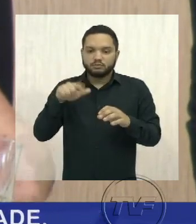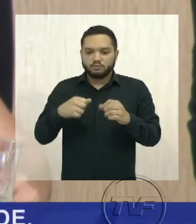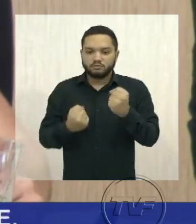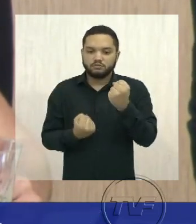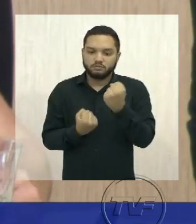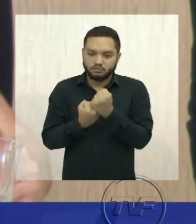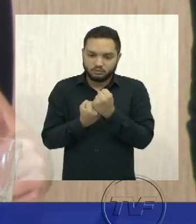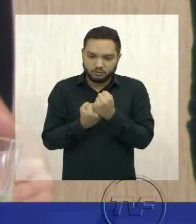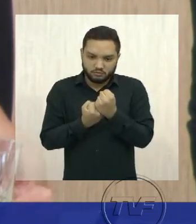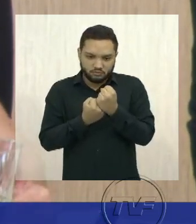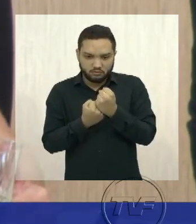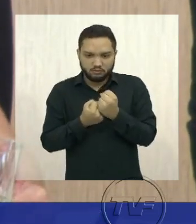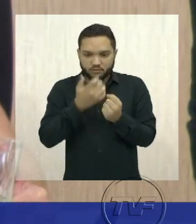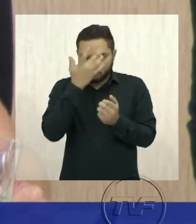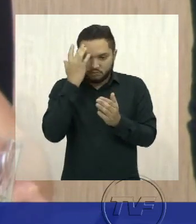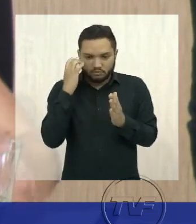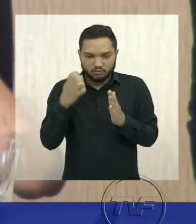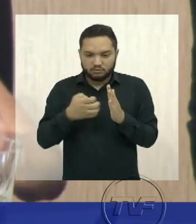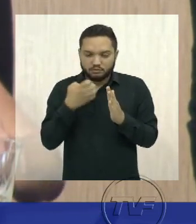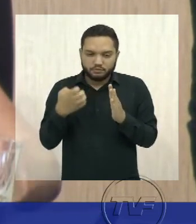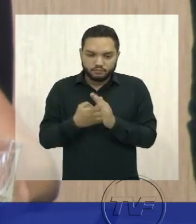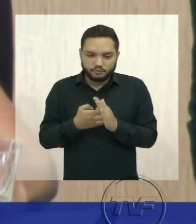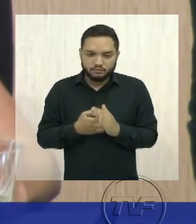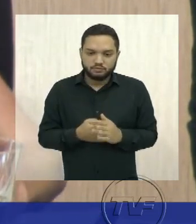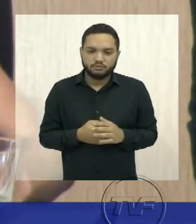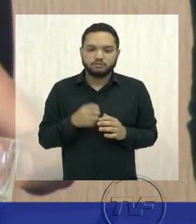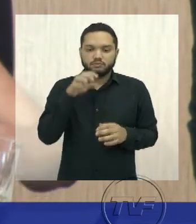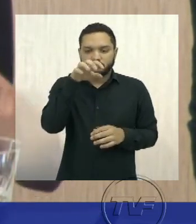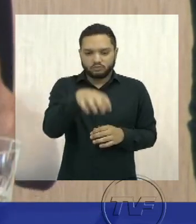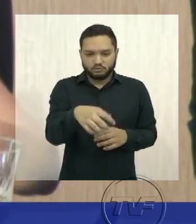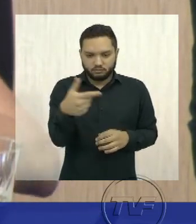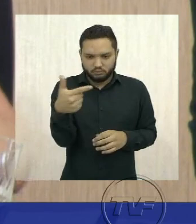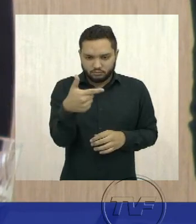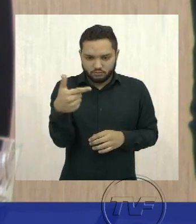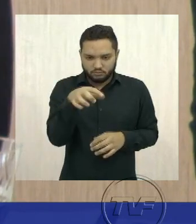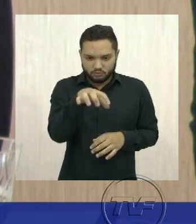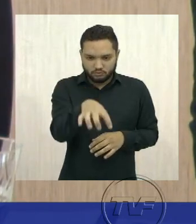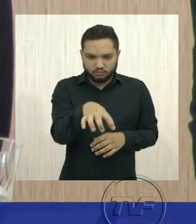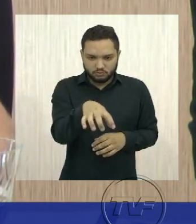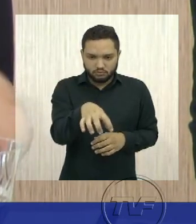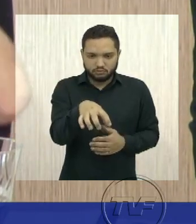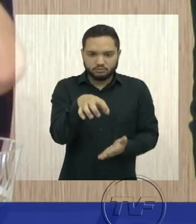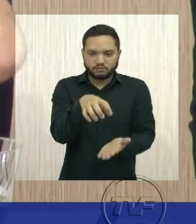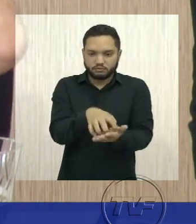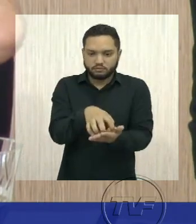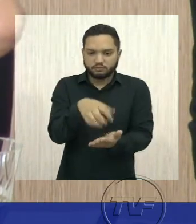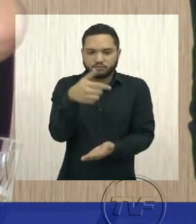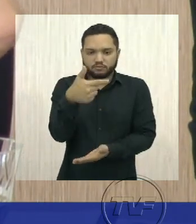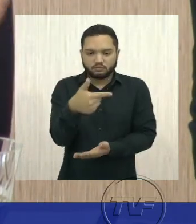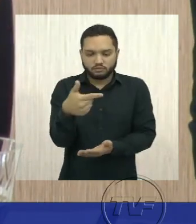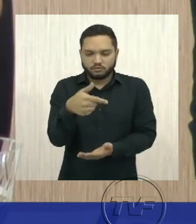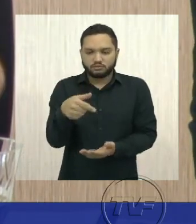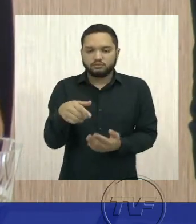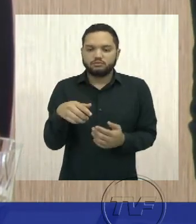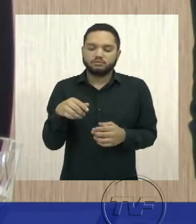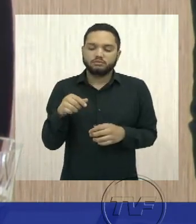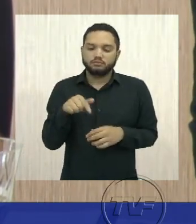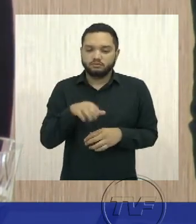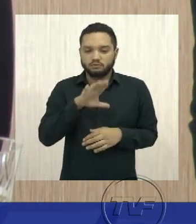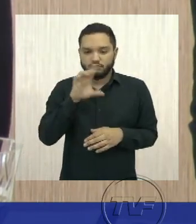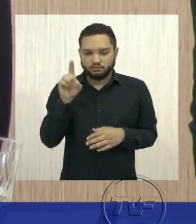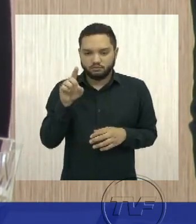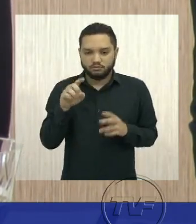suporte ao empreendedor. Uma segunda célula, e aí eu gostaria de falar dessa coordenadoria